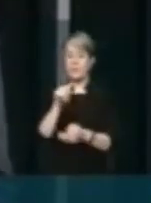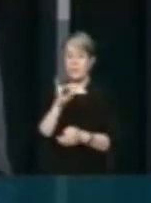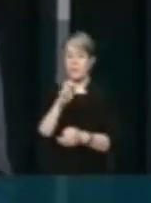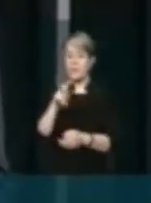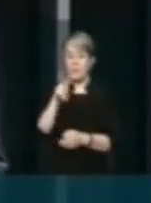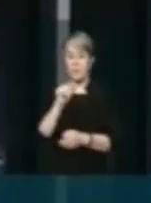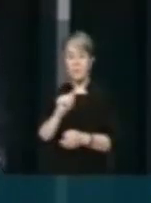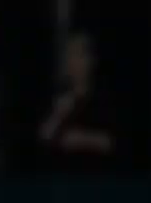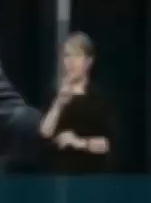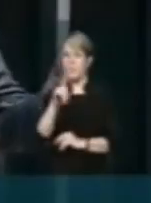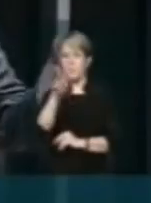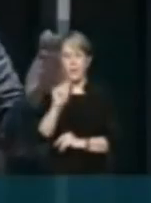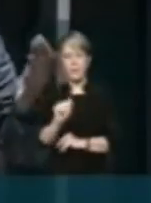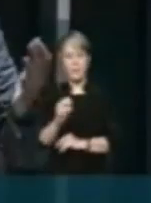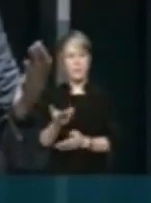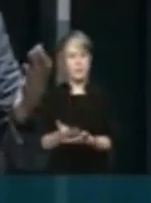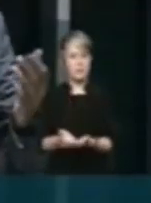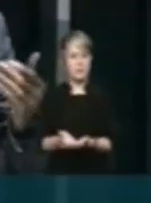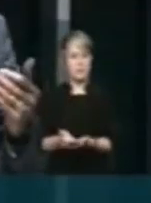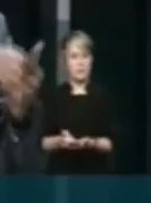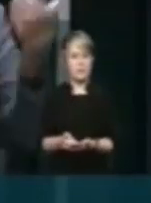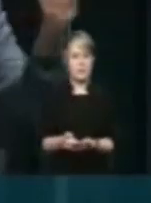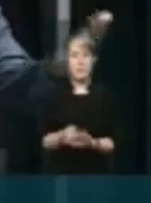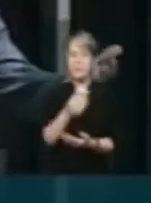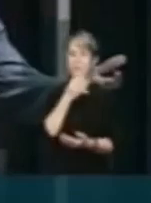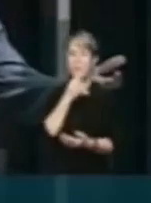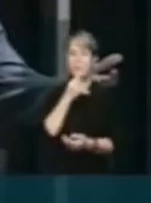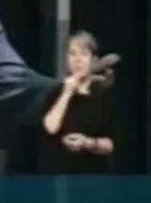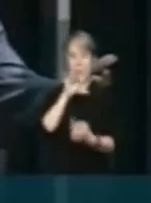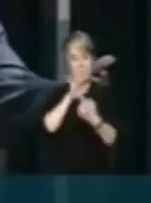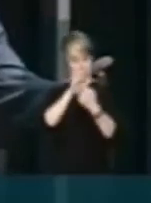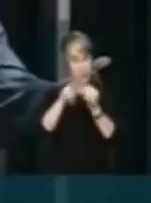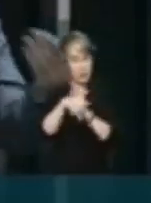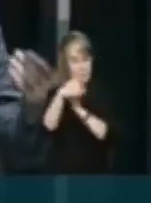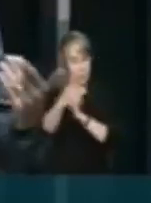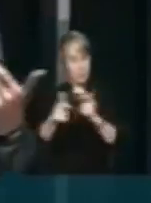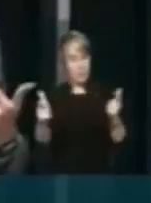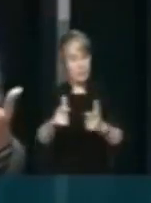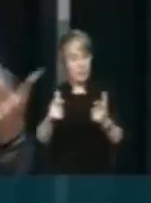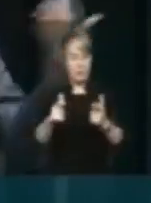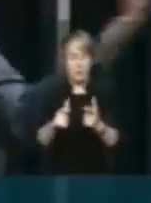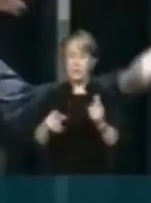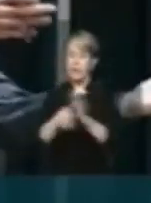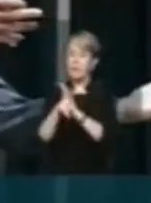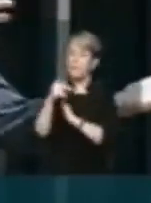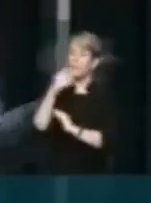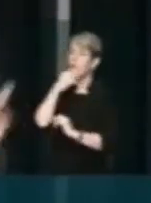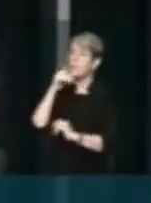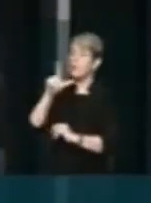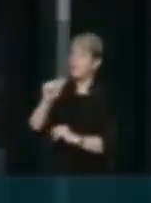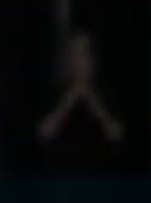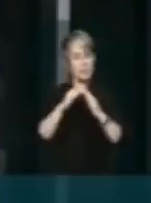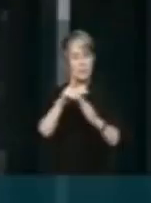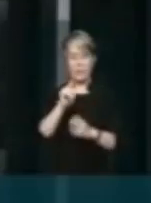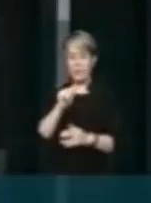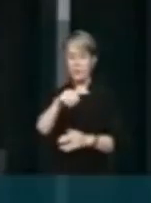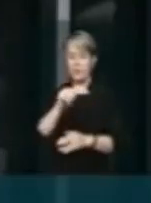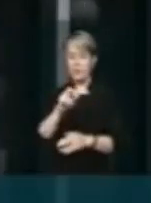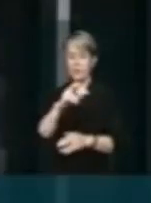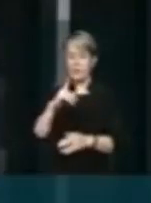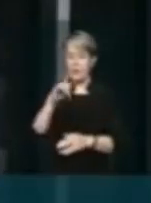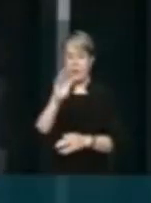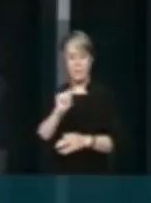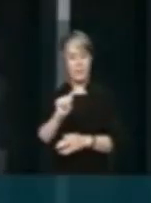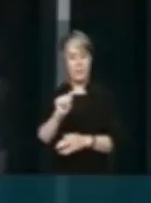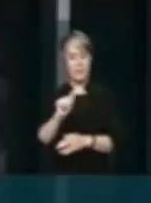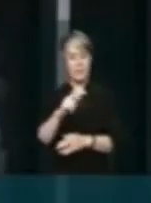donos, Rubem Paiva. E o Rubens Paiva, então, foi quem indicou aquela região para o Lamarca, assim como no passado indicaram a região da Araguaia. O Lamarca deixou,